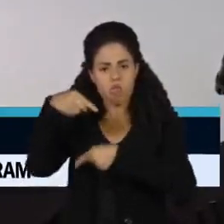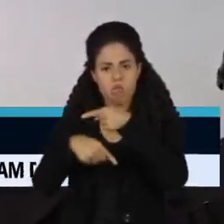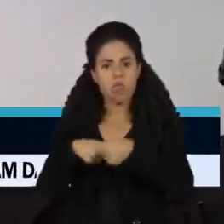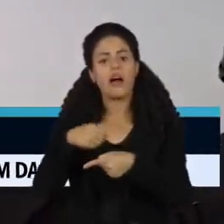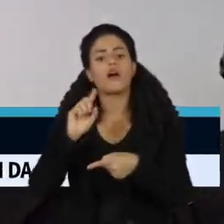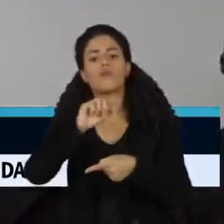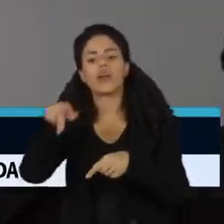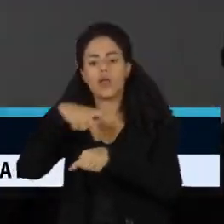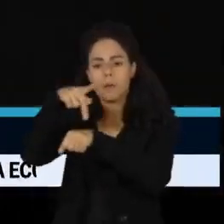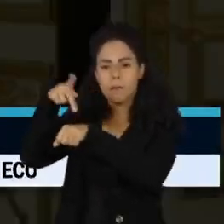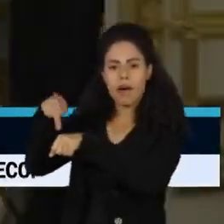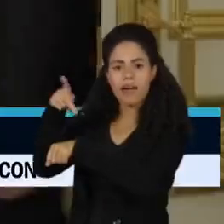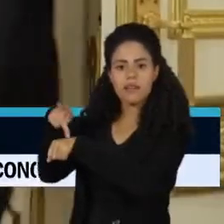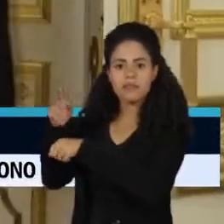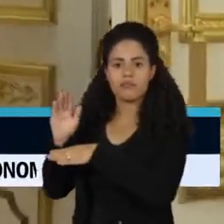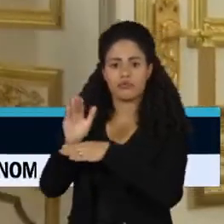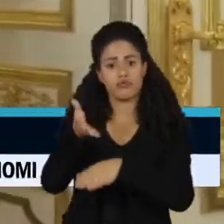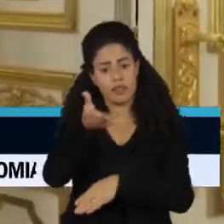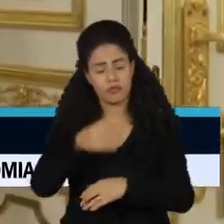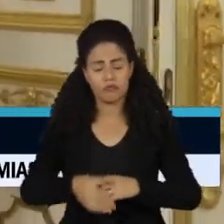por países ocidentais.